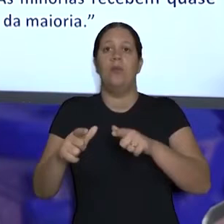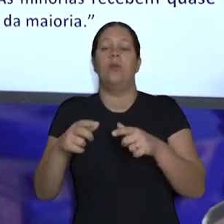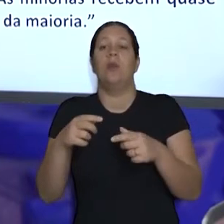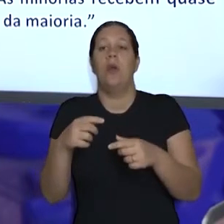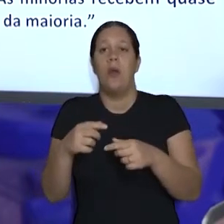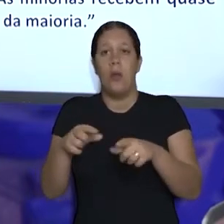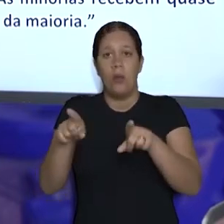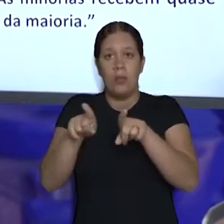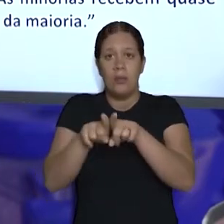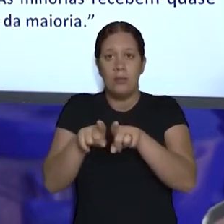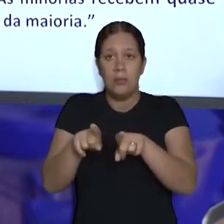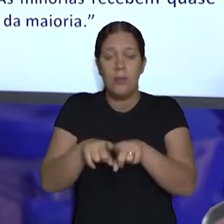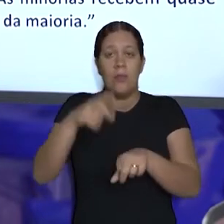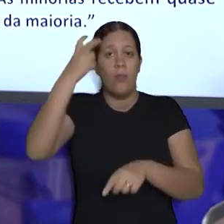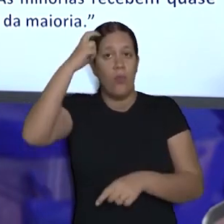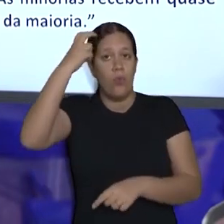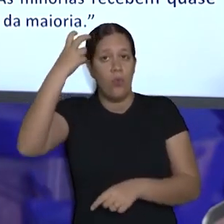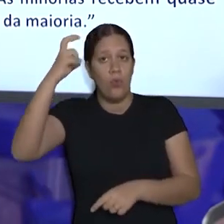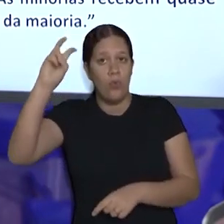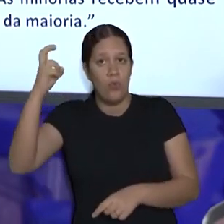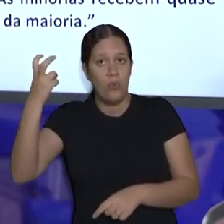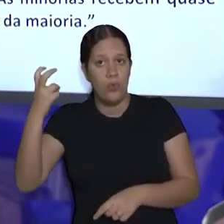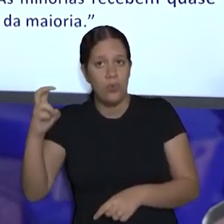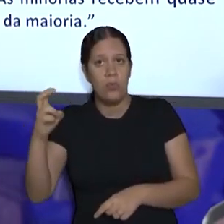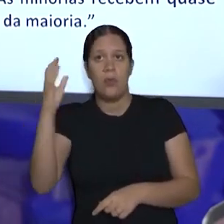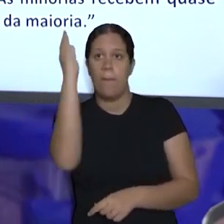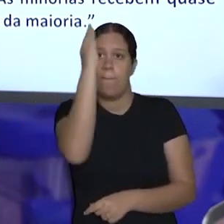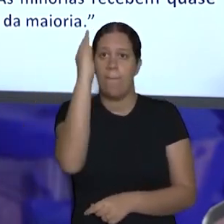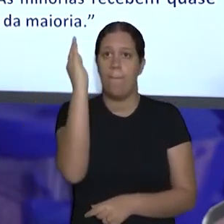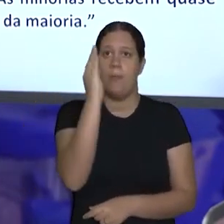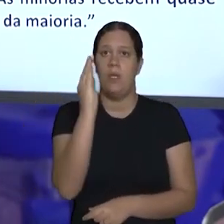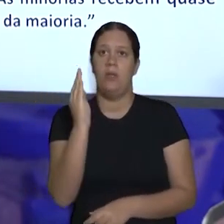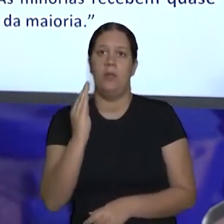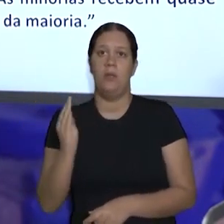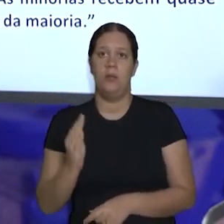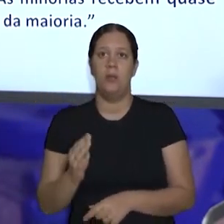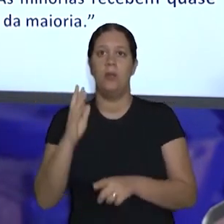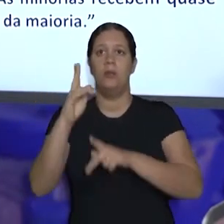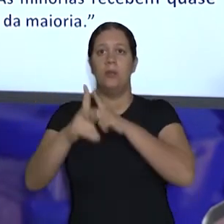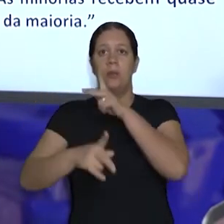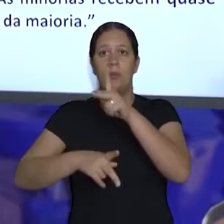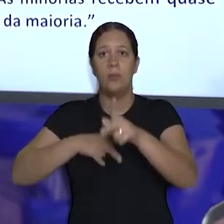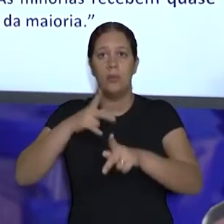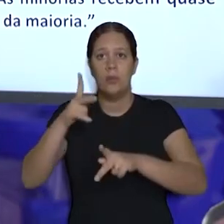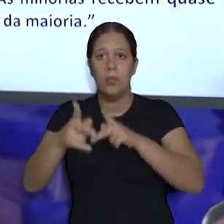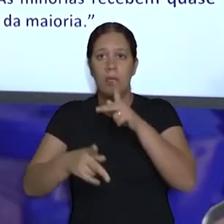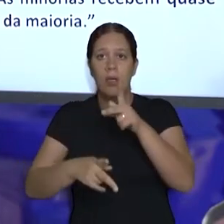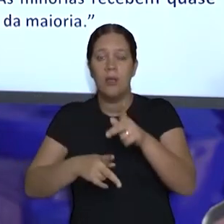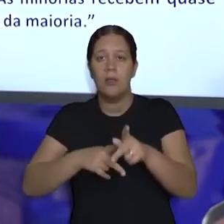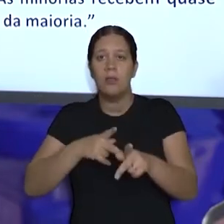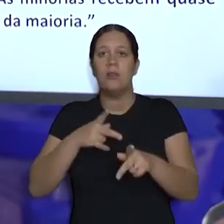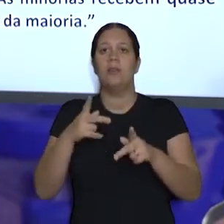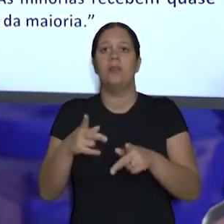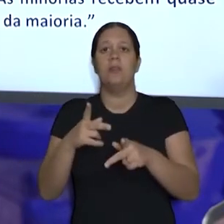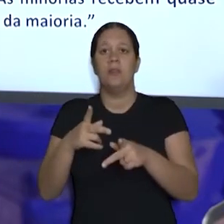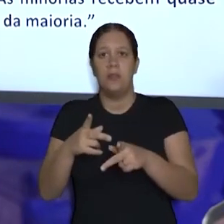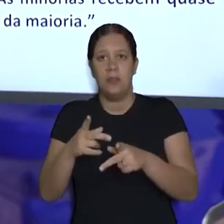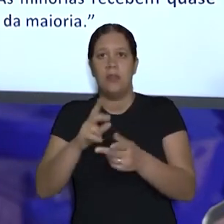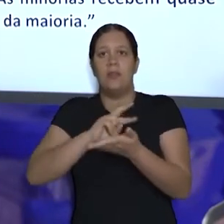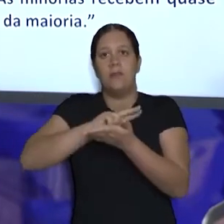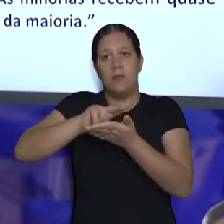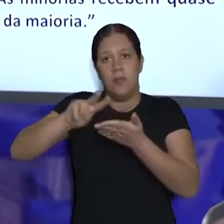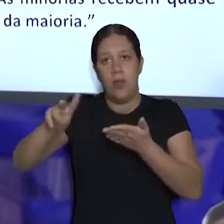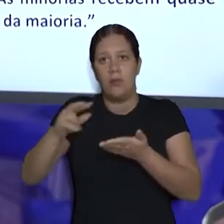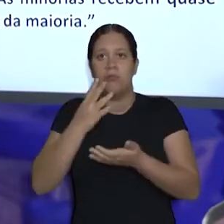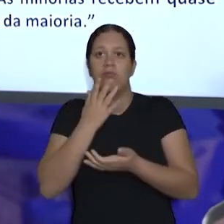a multiculturalidade brasileira. A formação da população brasileira através da sua diversidade